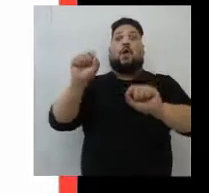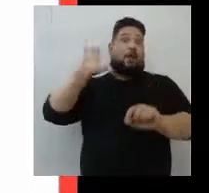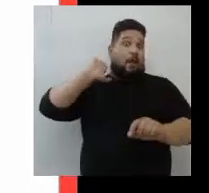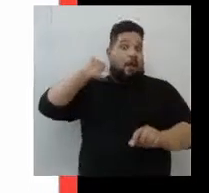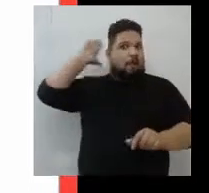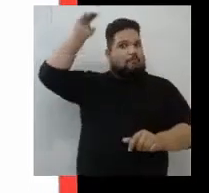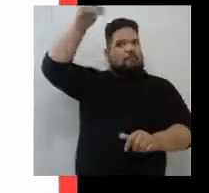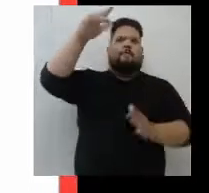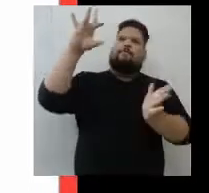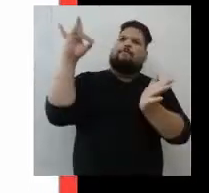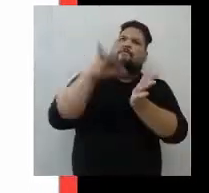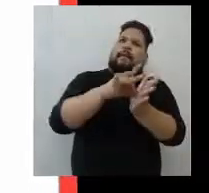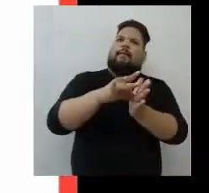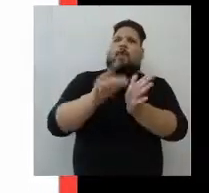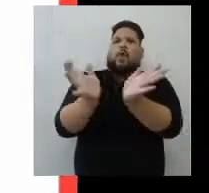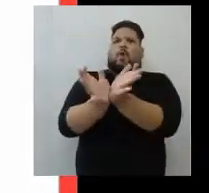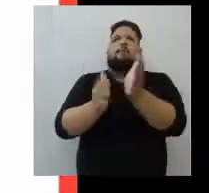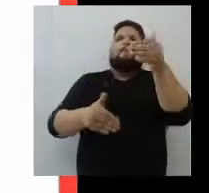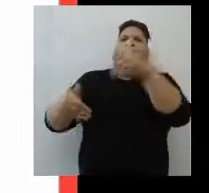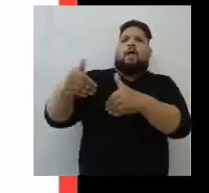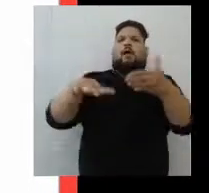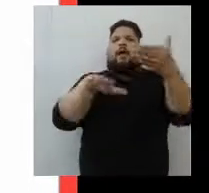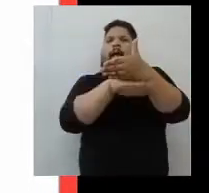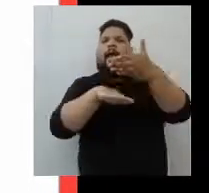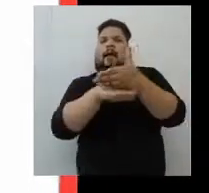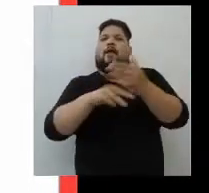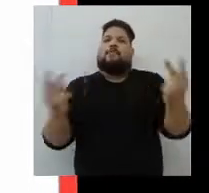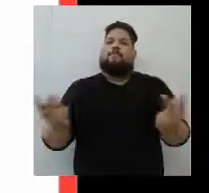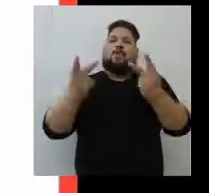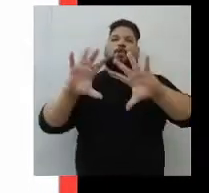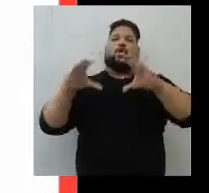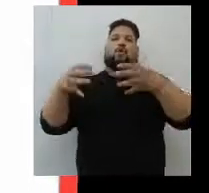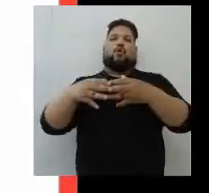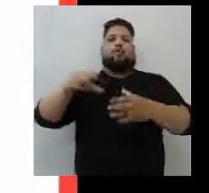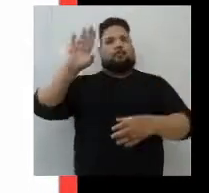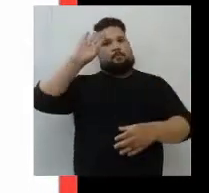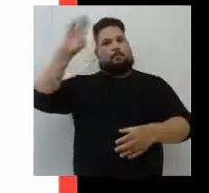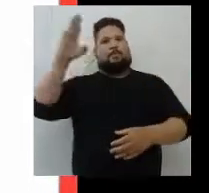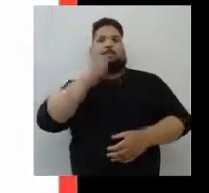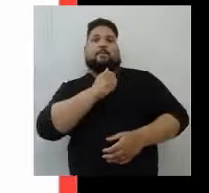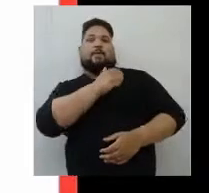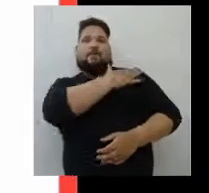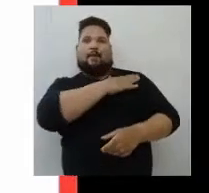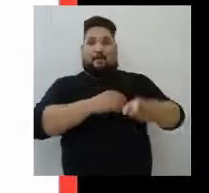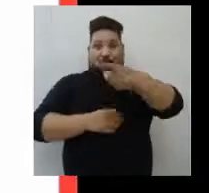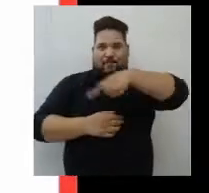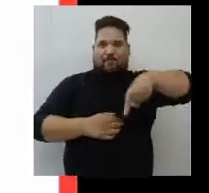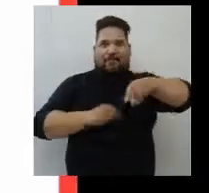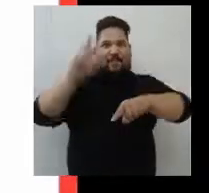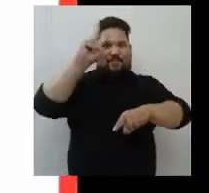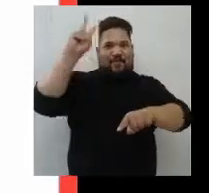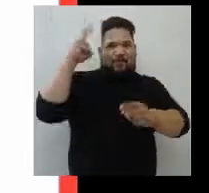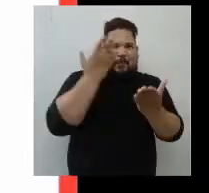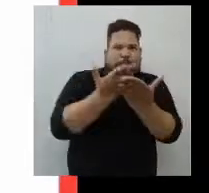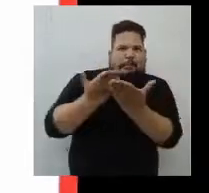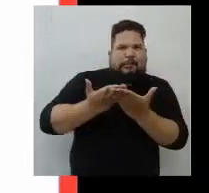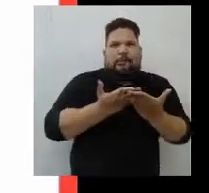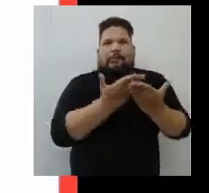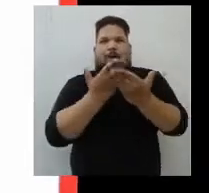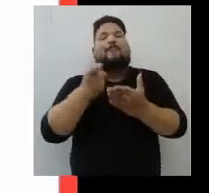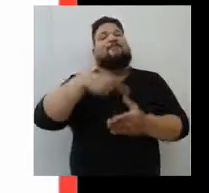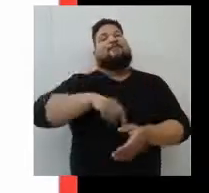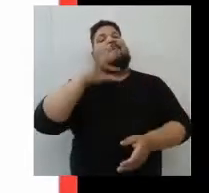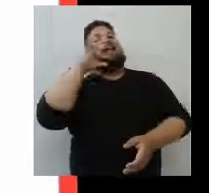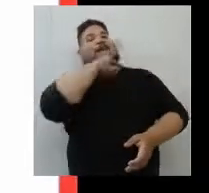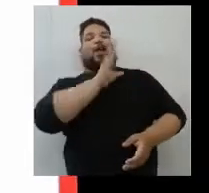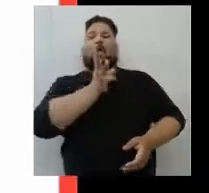república com a participação e valorização dos militares. Se você é um fera que já vem estudando, você sabe muito